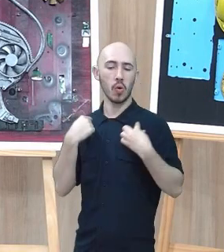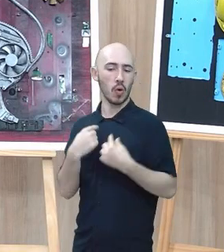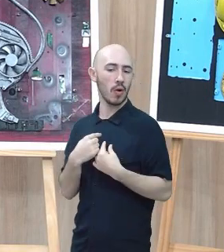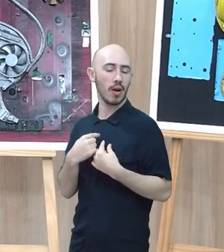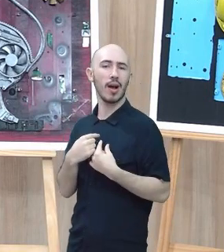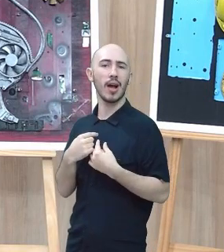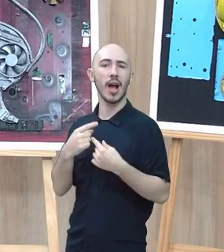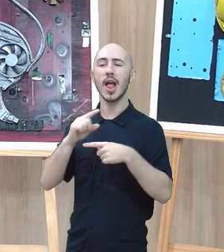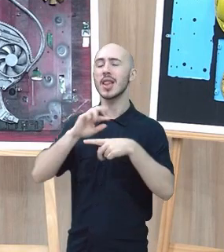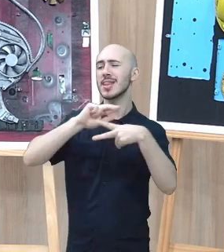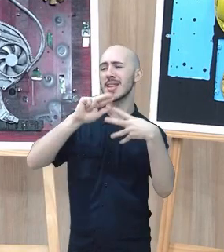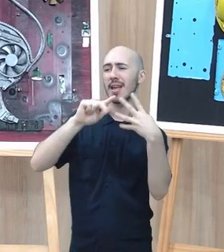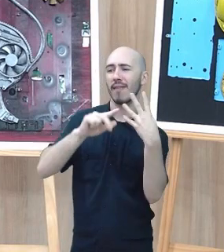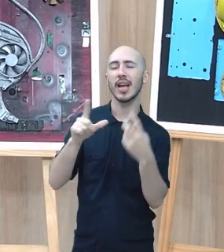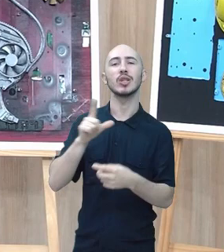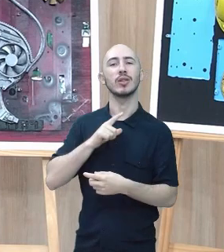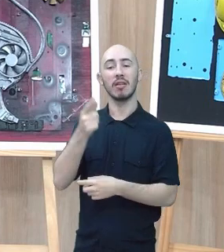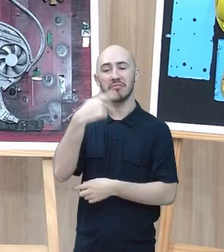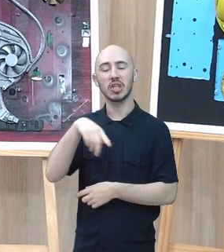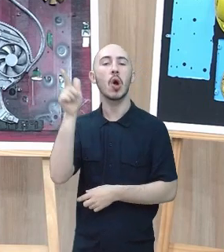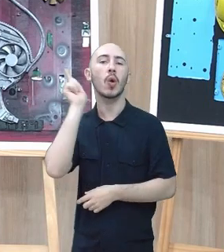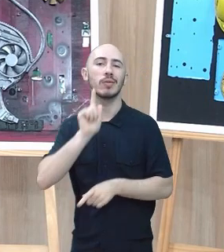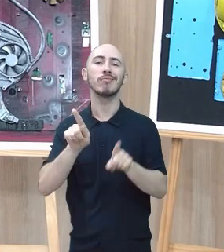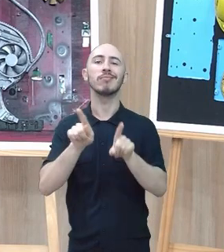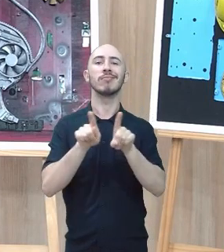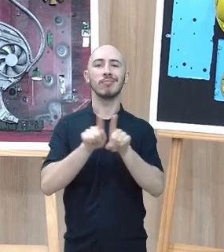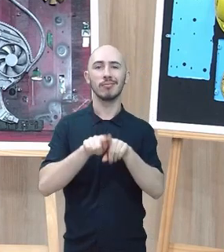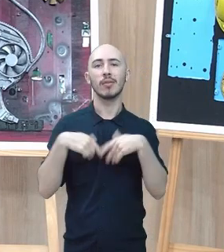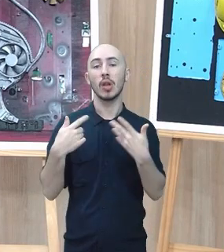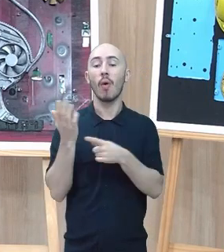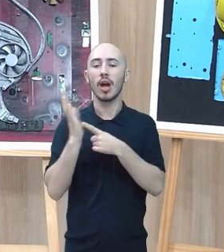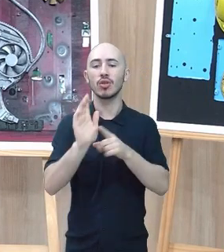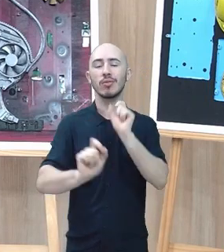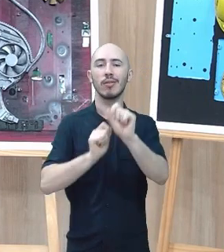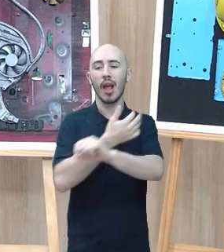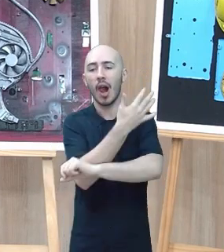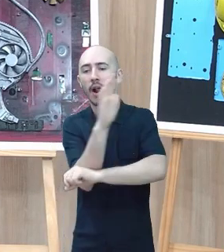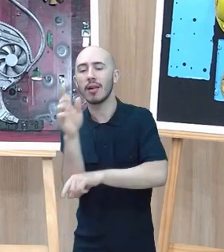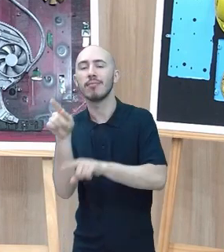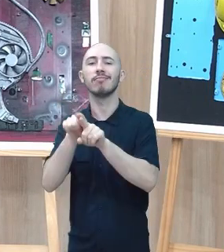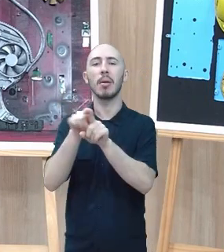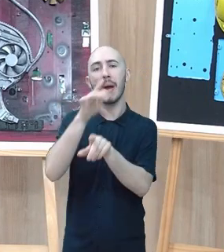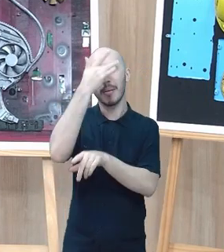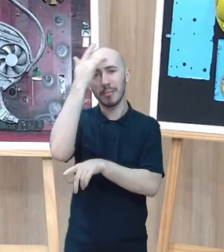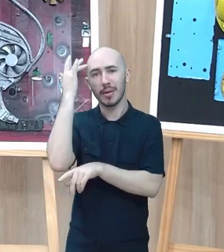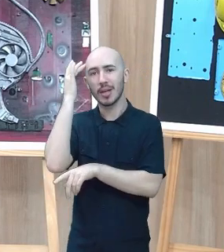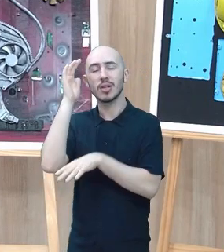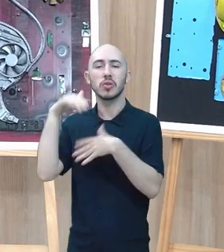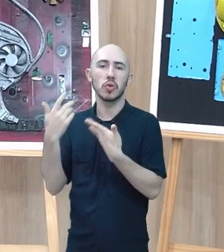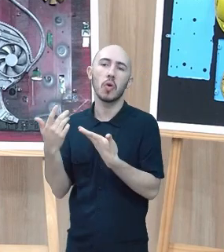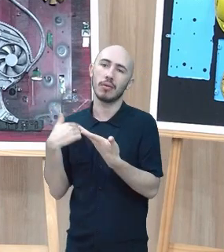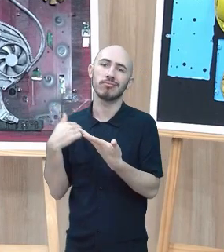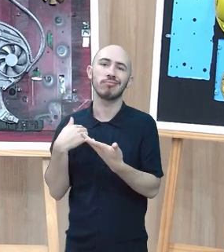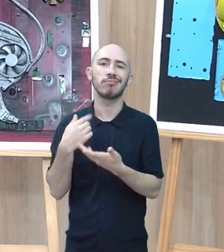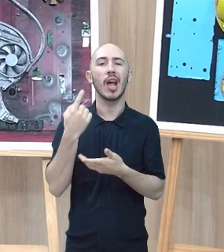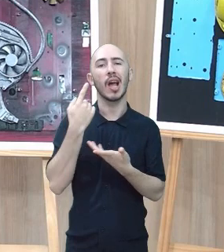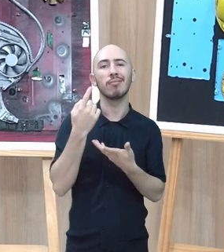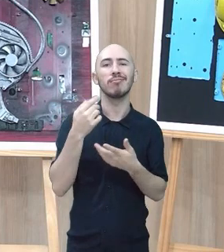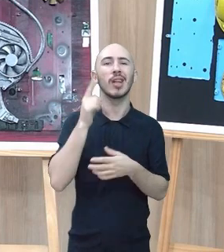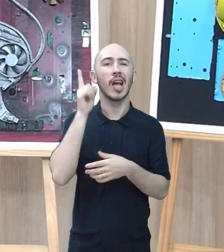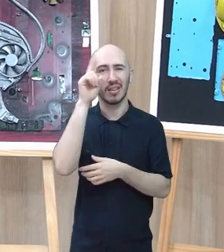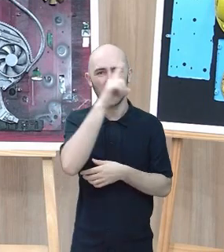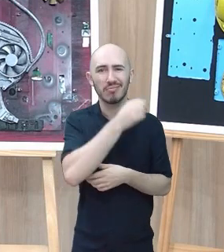vai ajudar, né, ao nosso meio ambiente, as pessoas, né, que estão em situações mais vulneráveis.